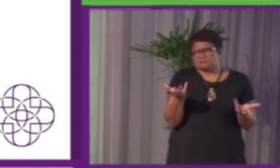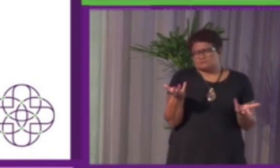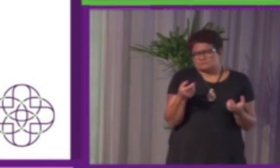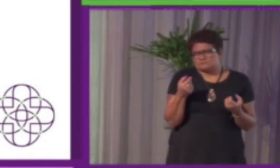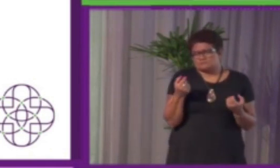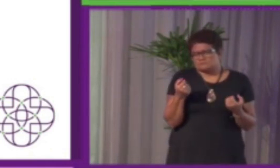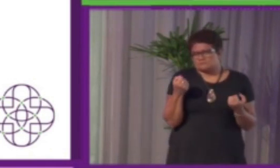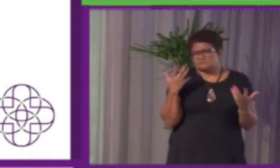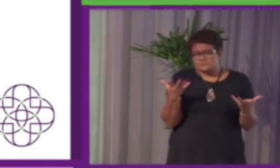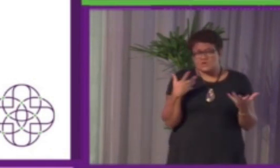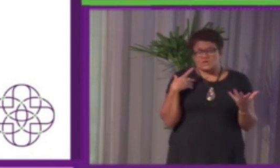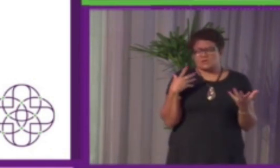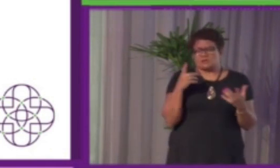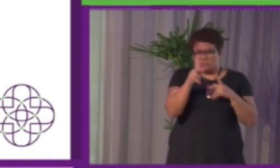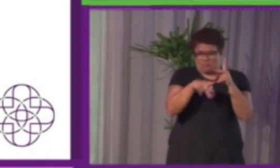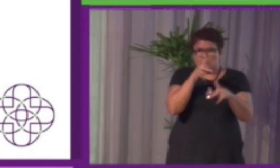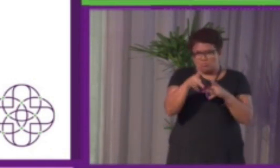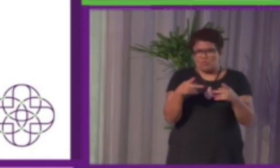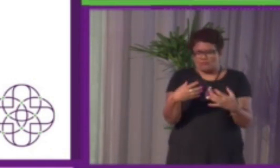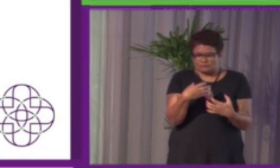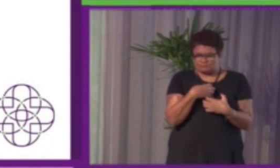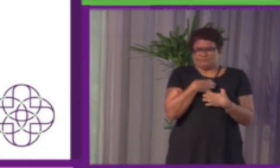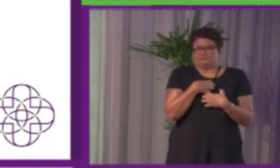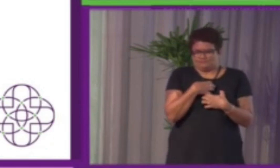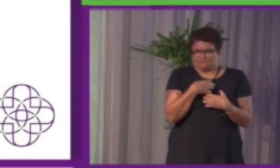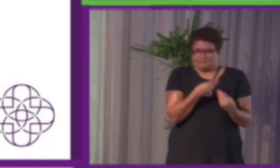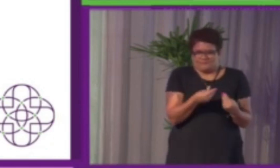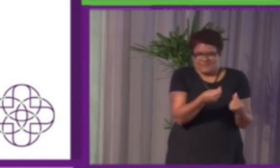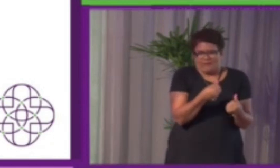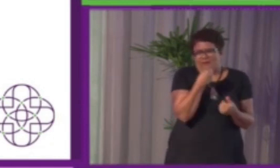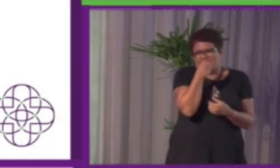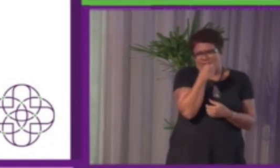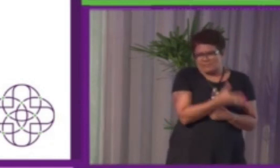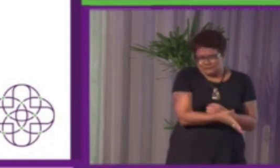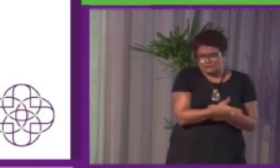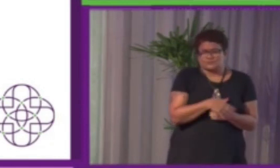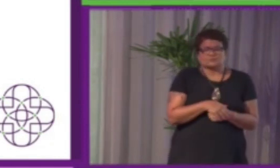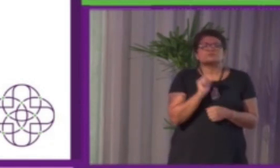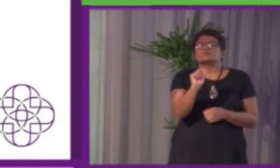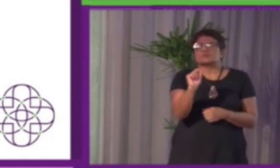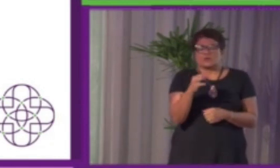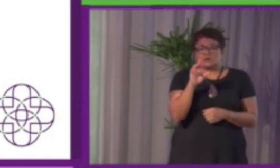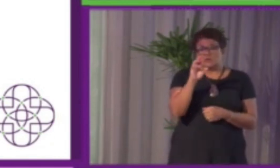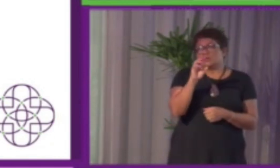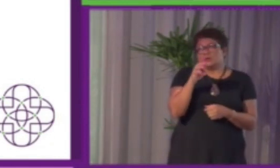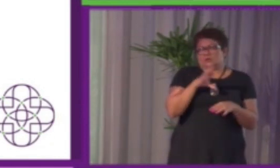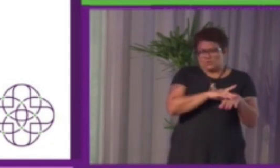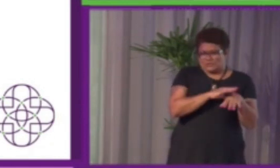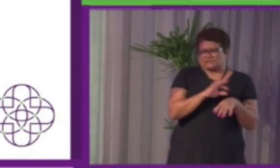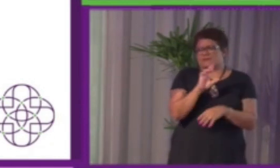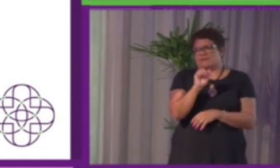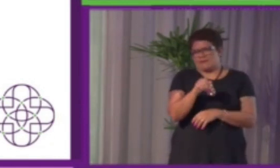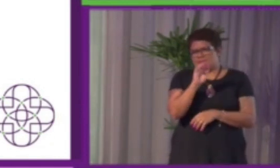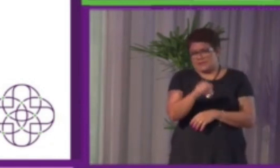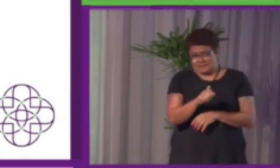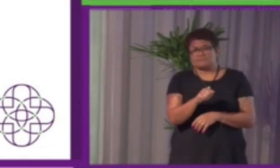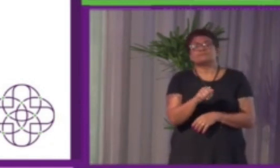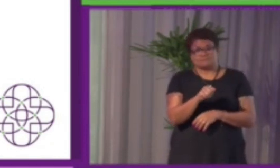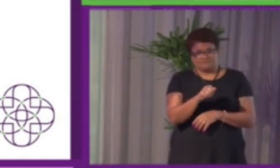que afetam populações então mais frágeis. Então, quais são essas situações? Em doenças raras, tá